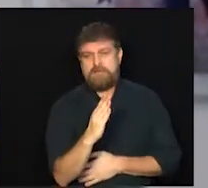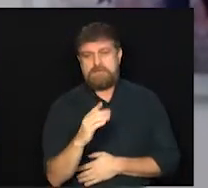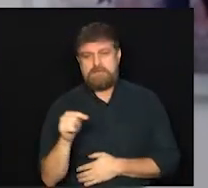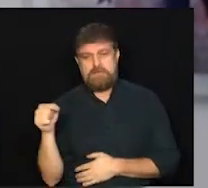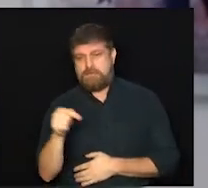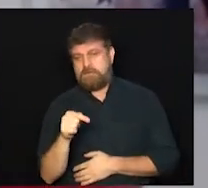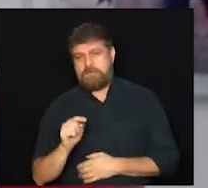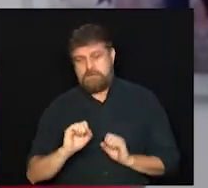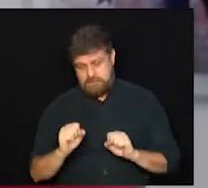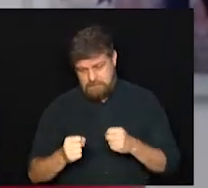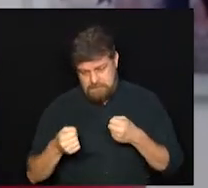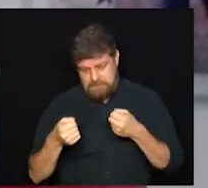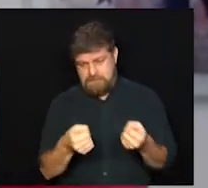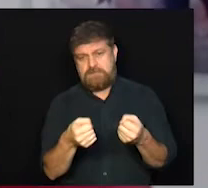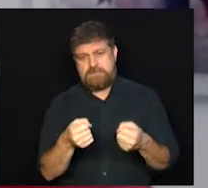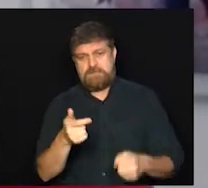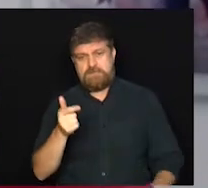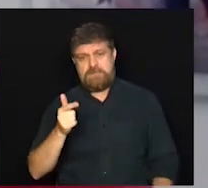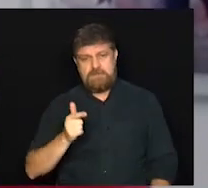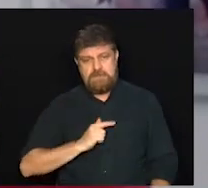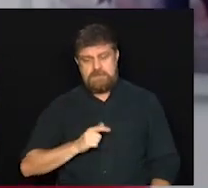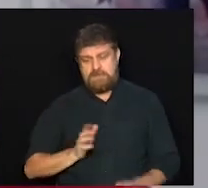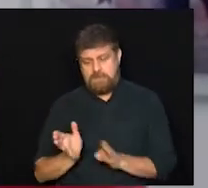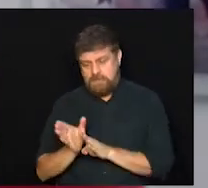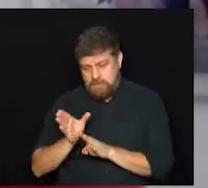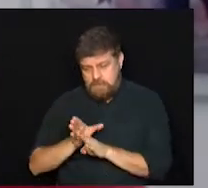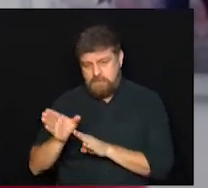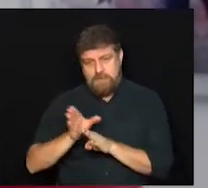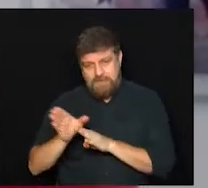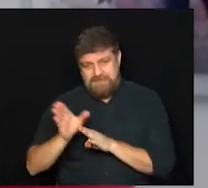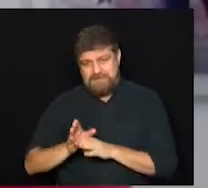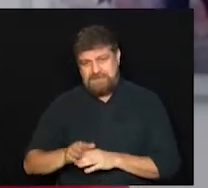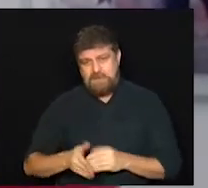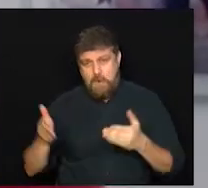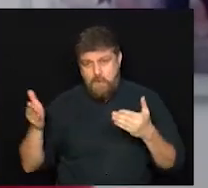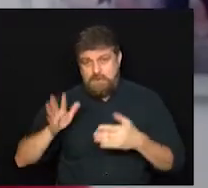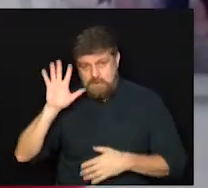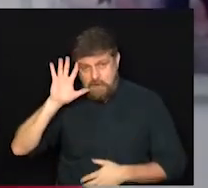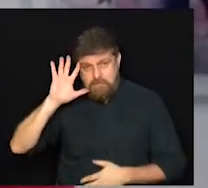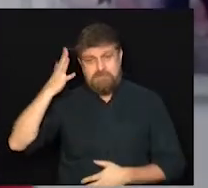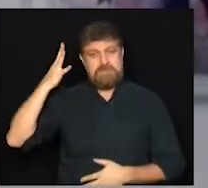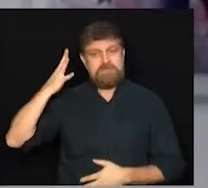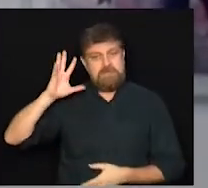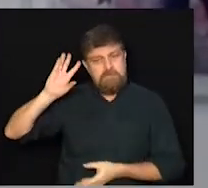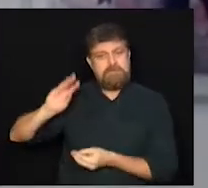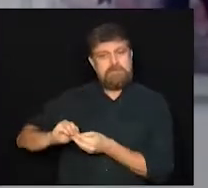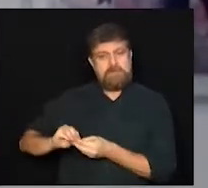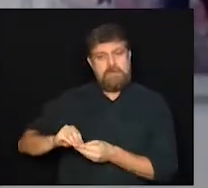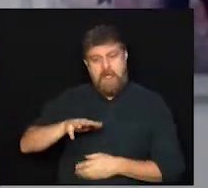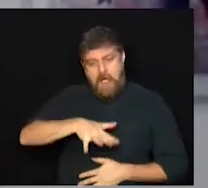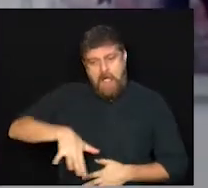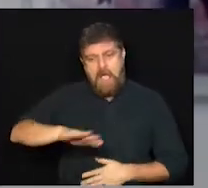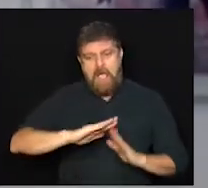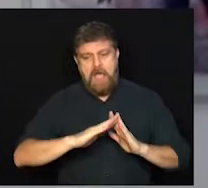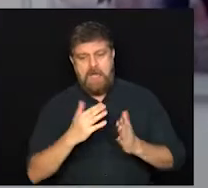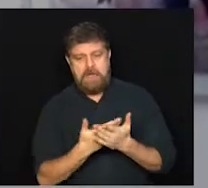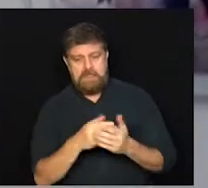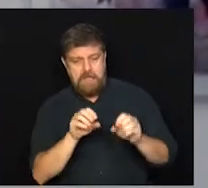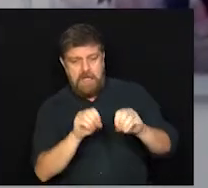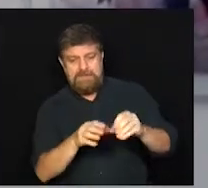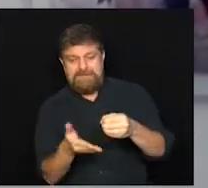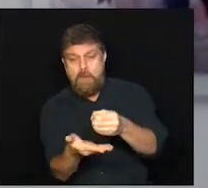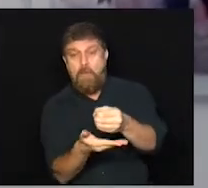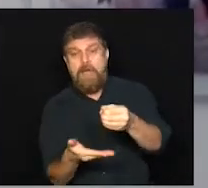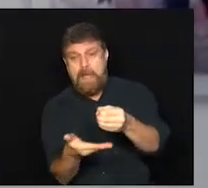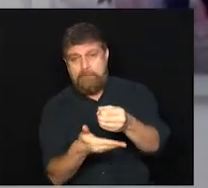eu insisti nisso e tenho insistido no Conselho, na verdade hoje já é uma decisão, que o setor educacional também é uma prioridade,